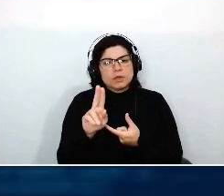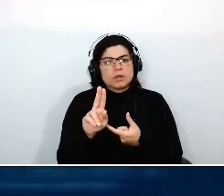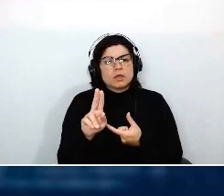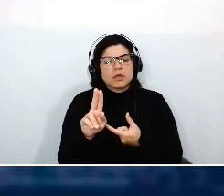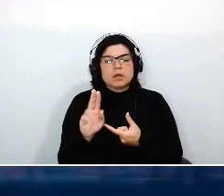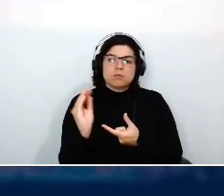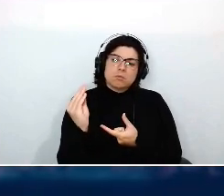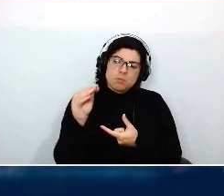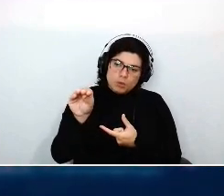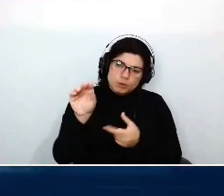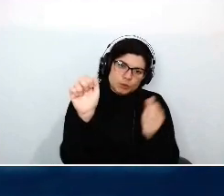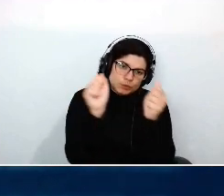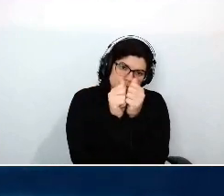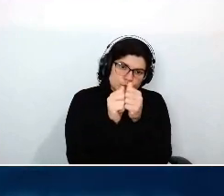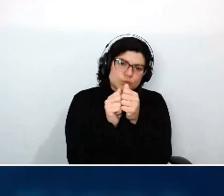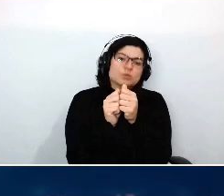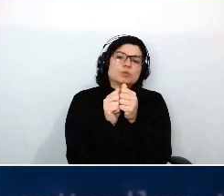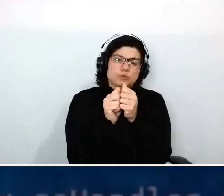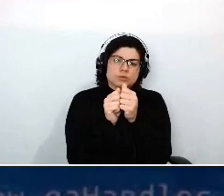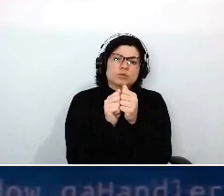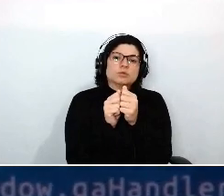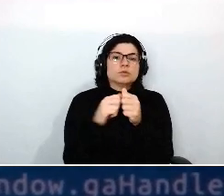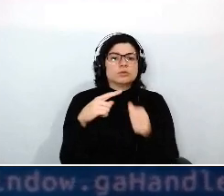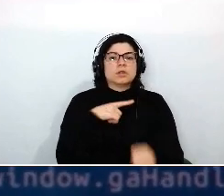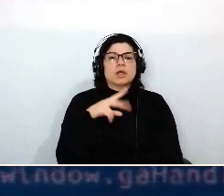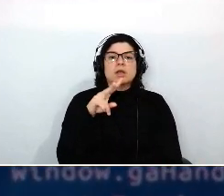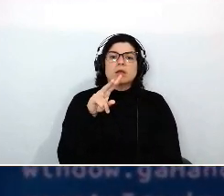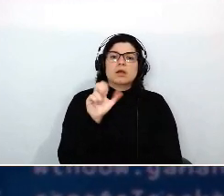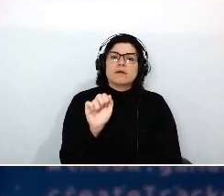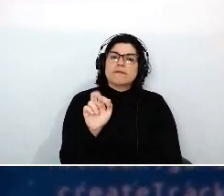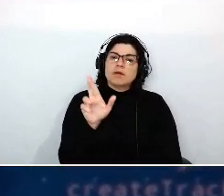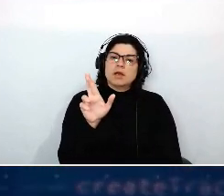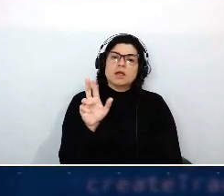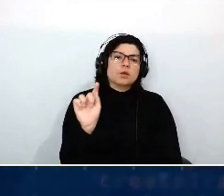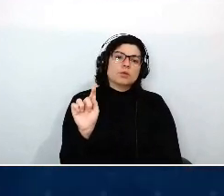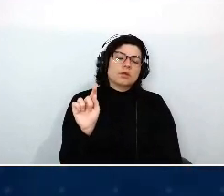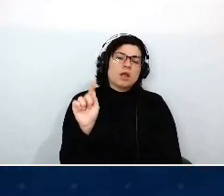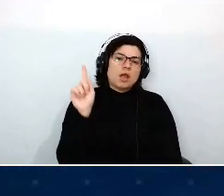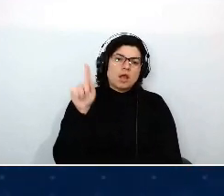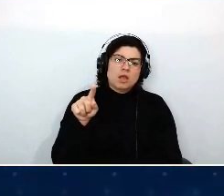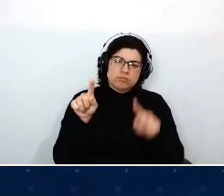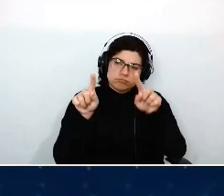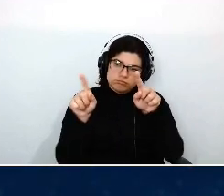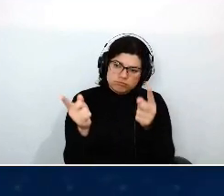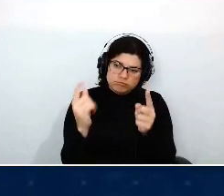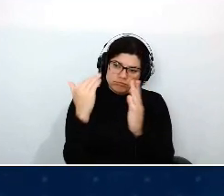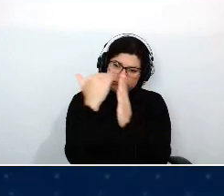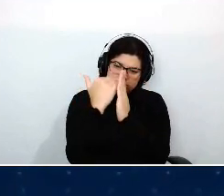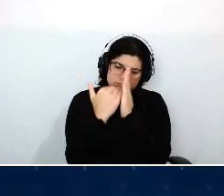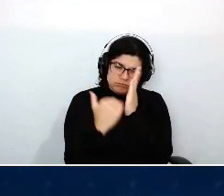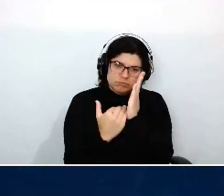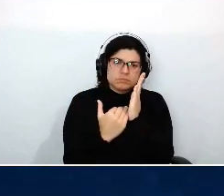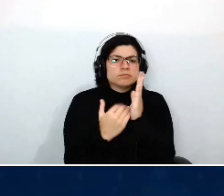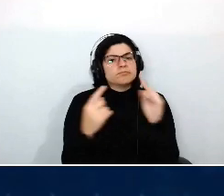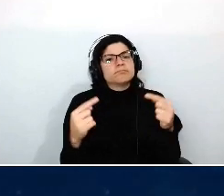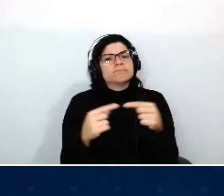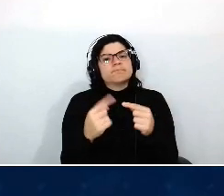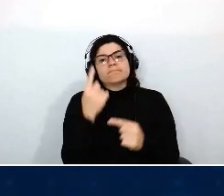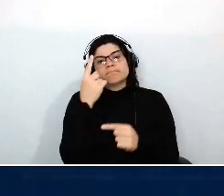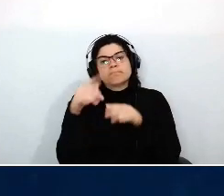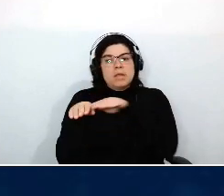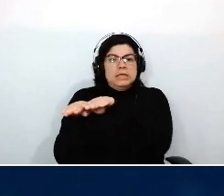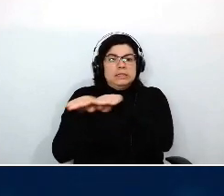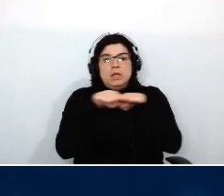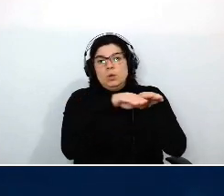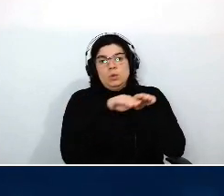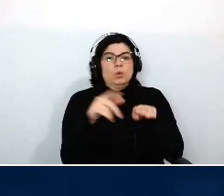definição, e o var é meio que uma monad dentro da Lisp. E aí a gente começa a entrar naquela ideia de você ter um padrão para poder lidar com coisas